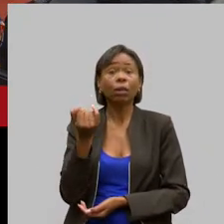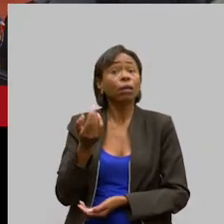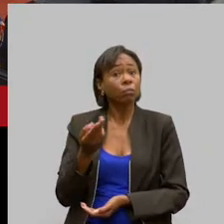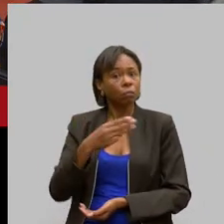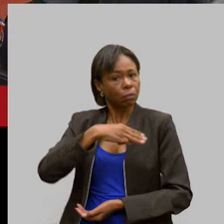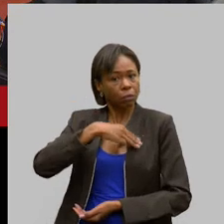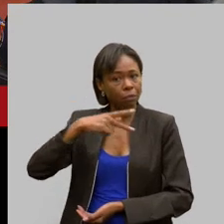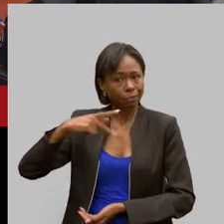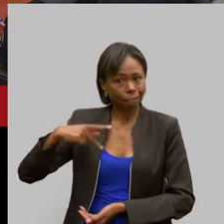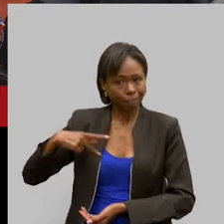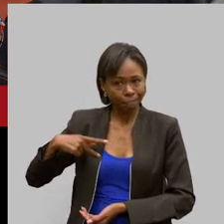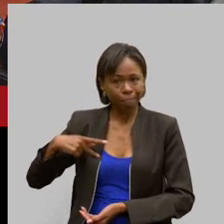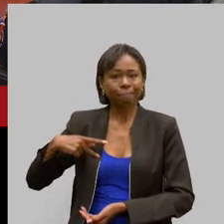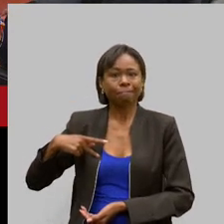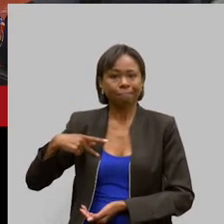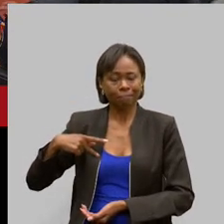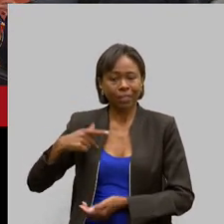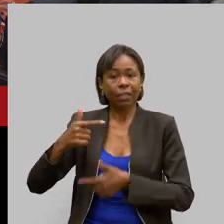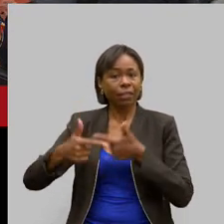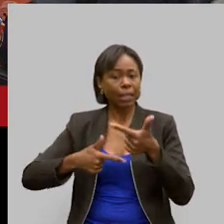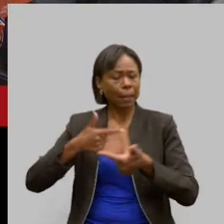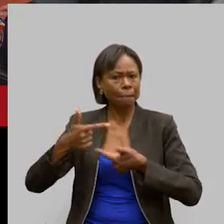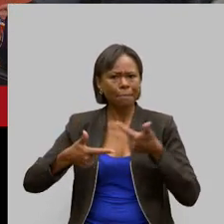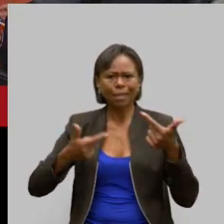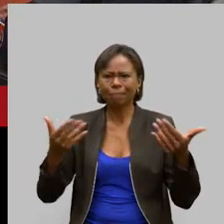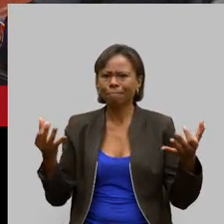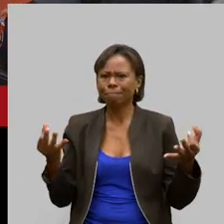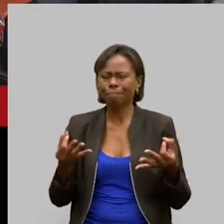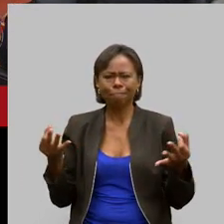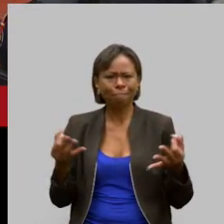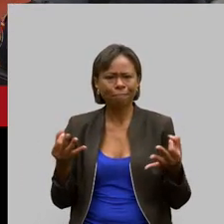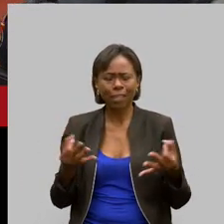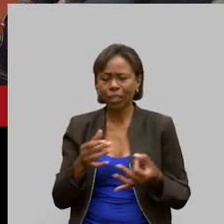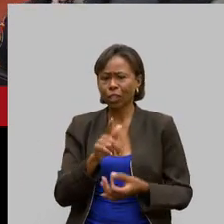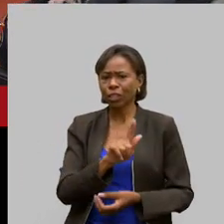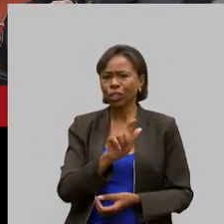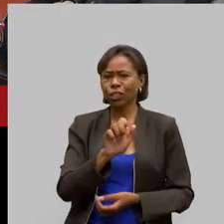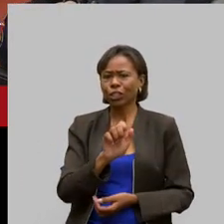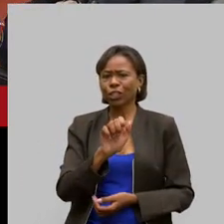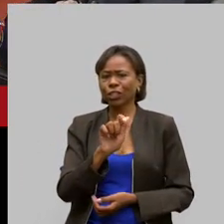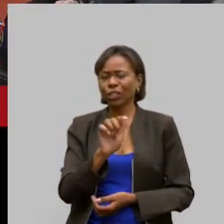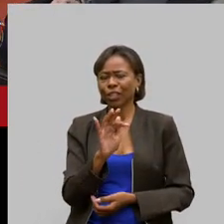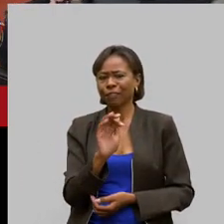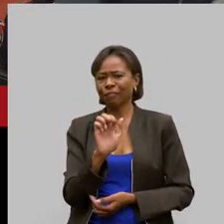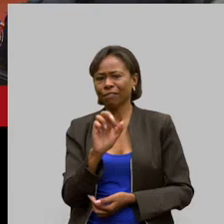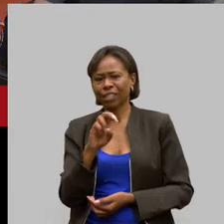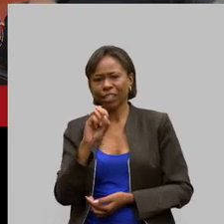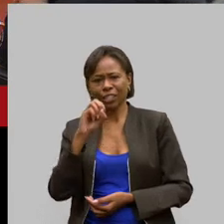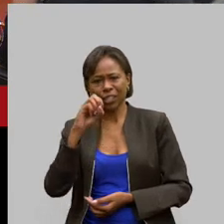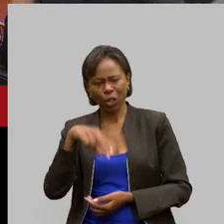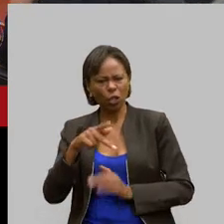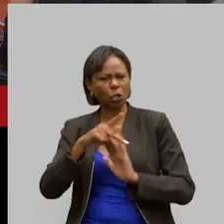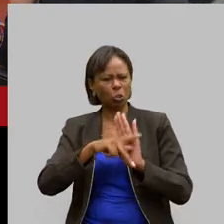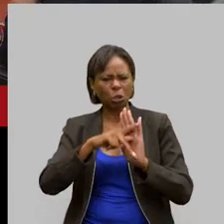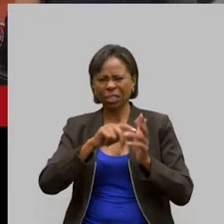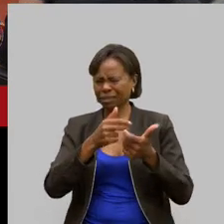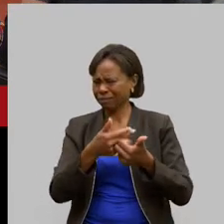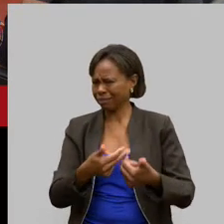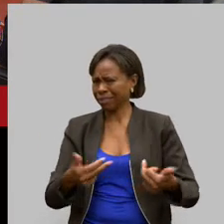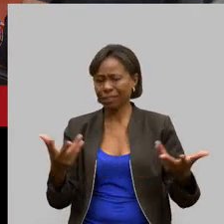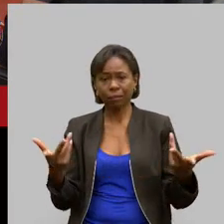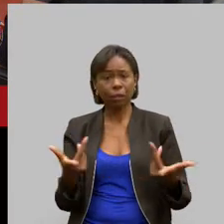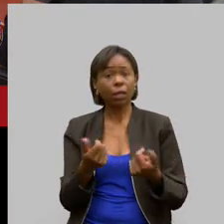Público que faz um trabalho Espetacular com projetos espetaculares e presidente do do do